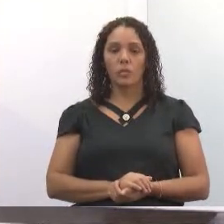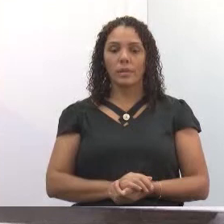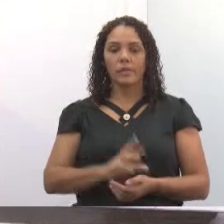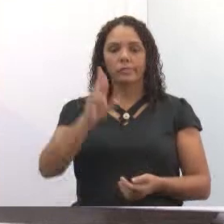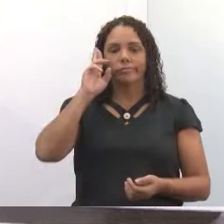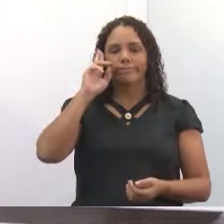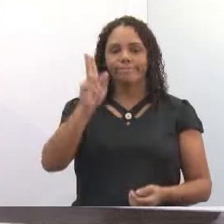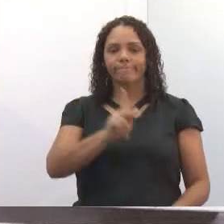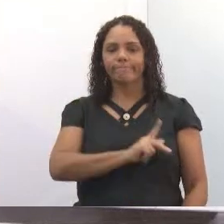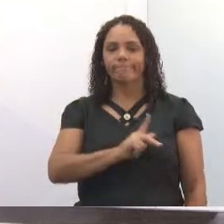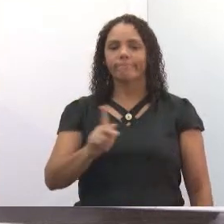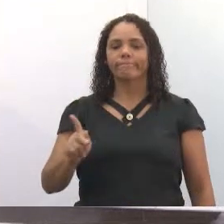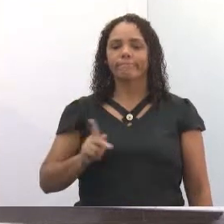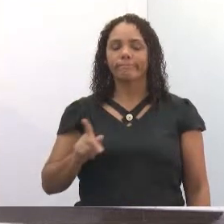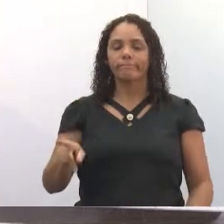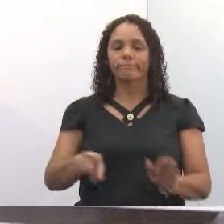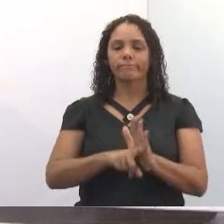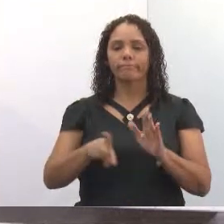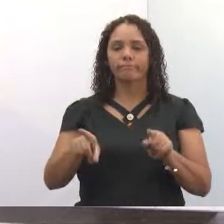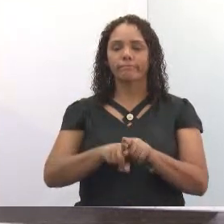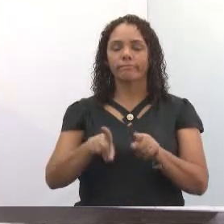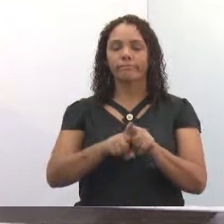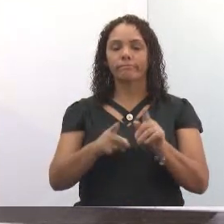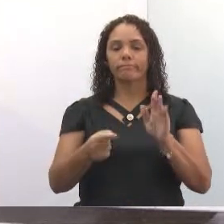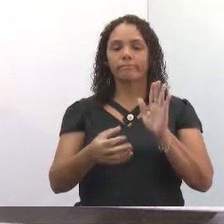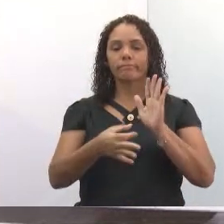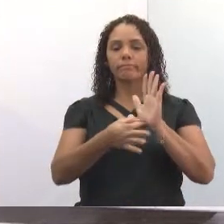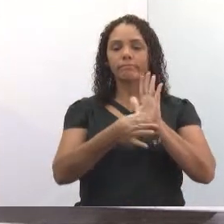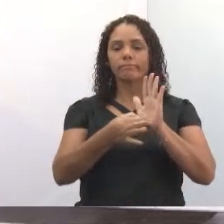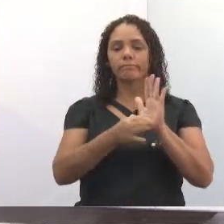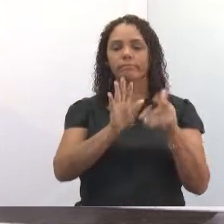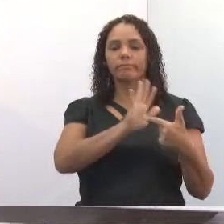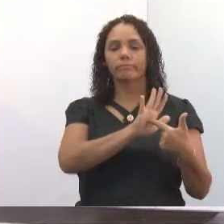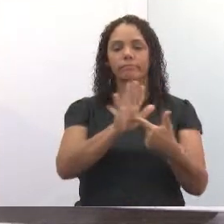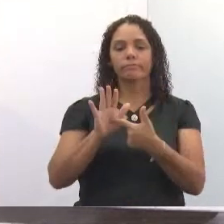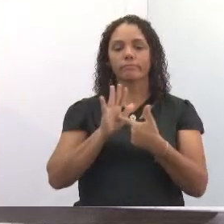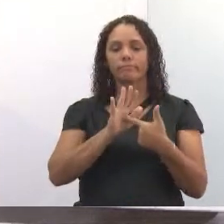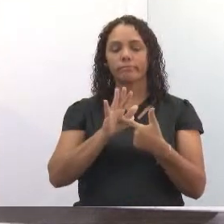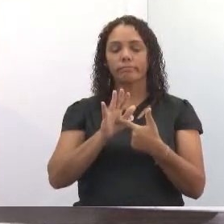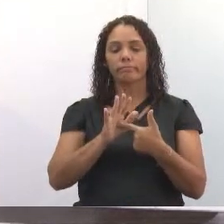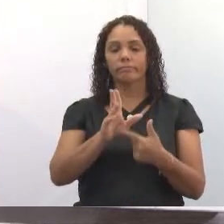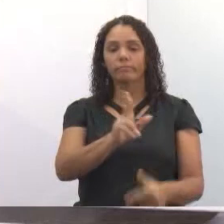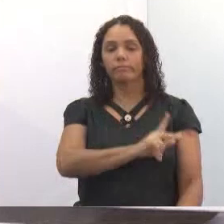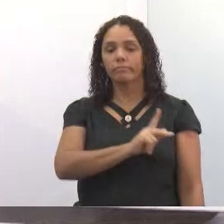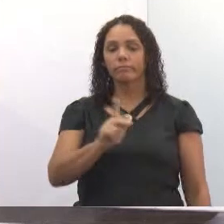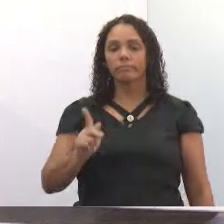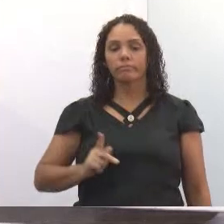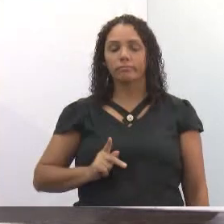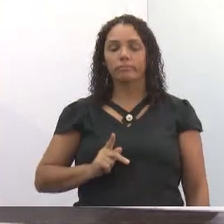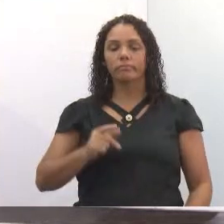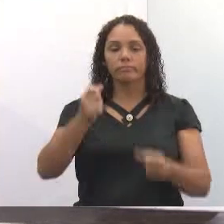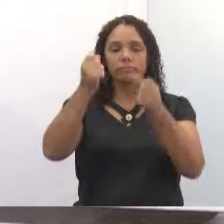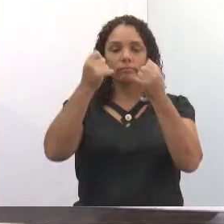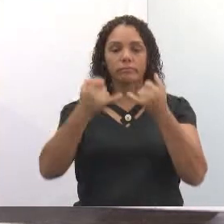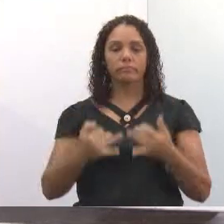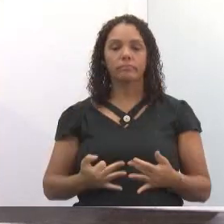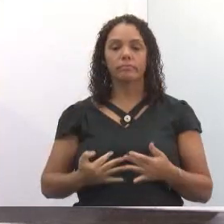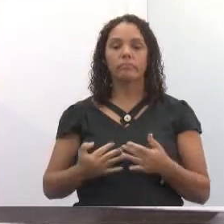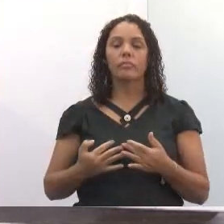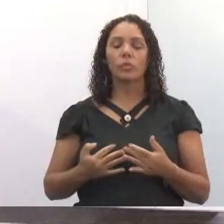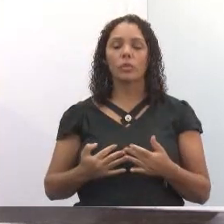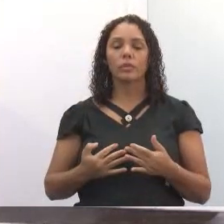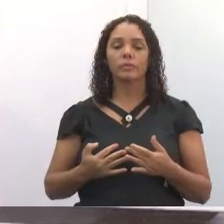Senhor presidente, eu queria falar também a respeito do Veranejal. Inclusive, a presidente, ela relatou